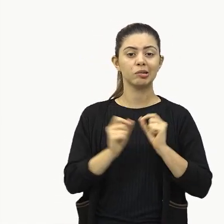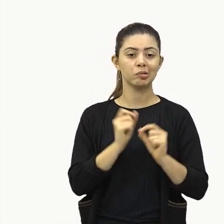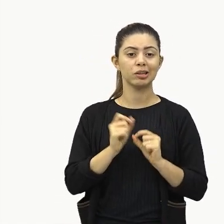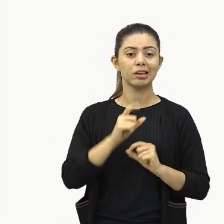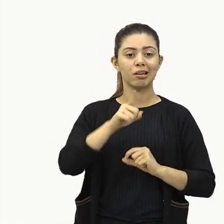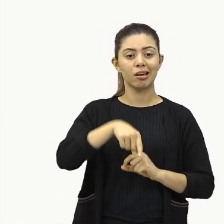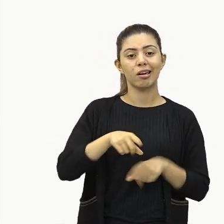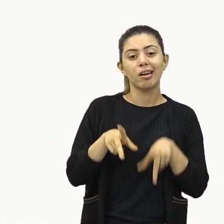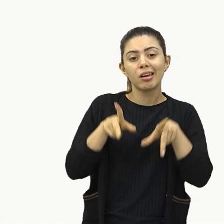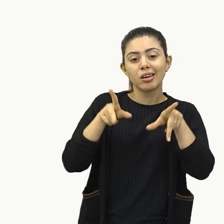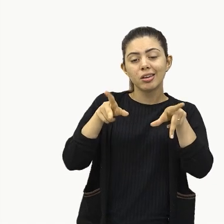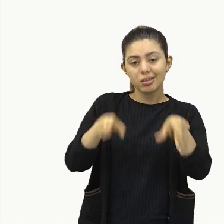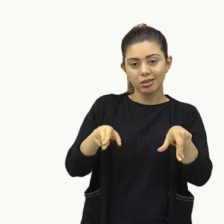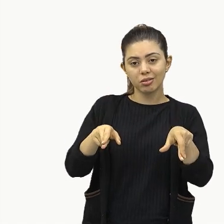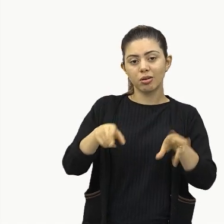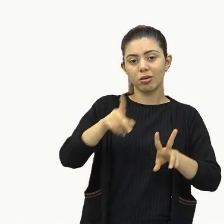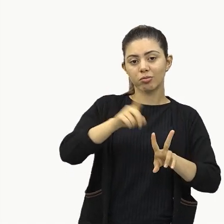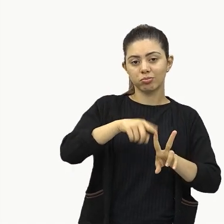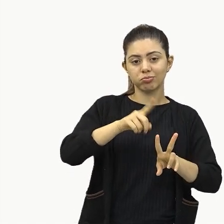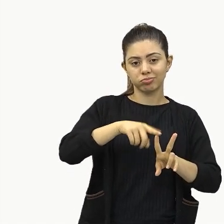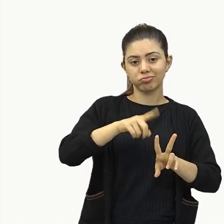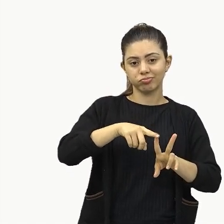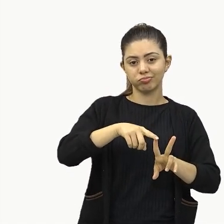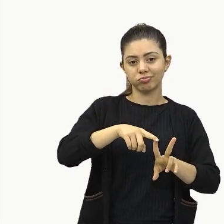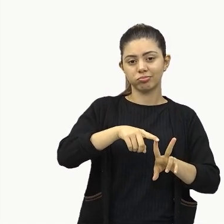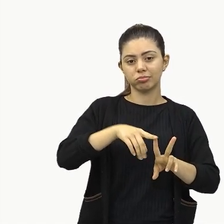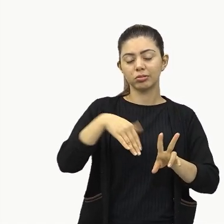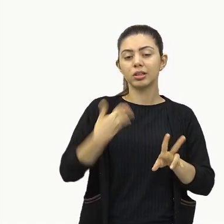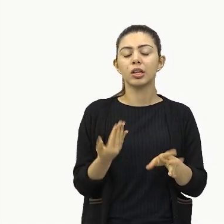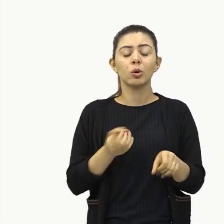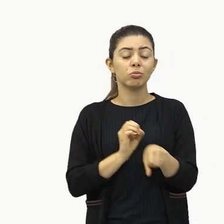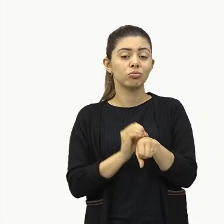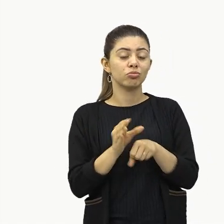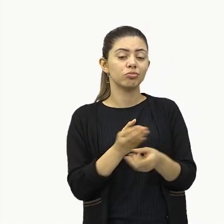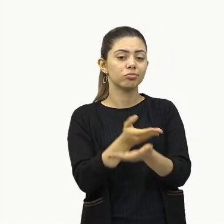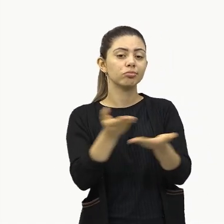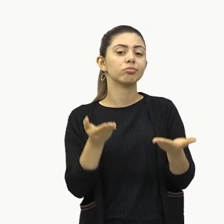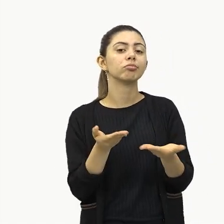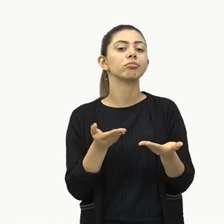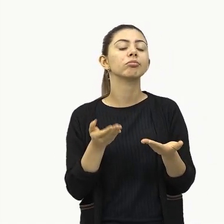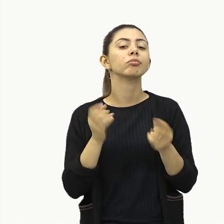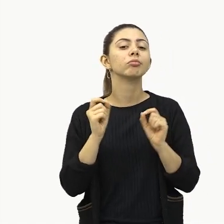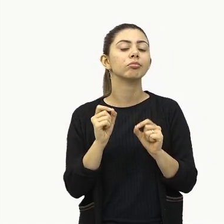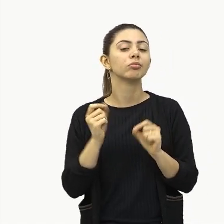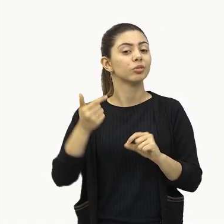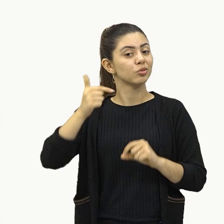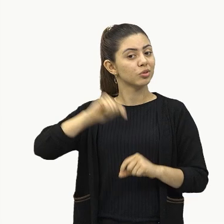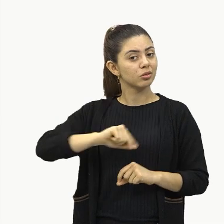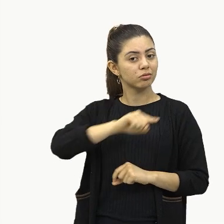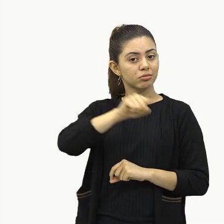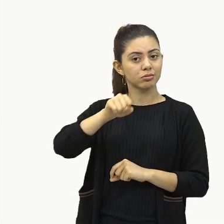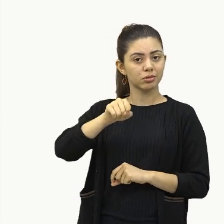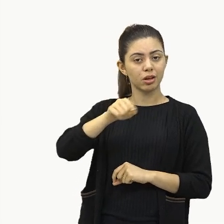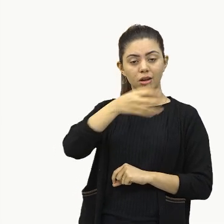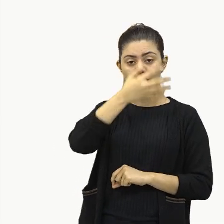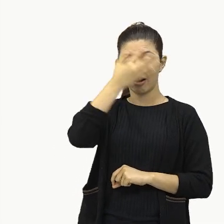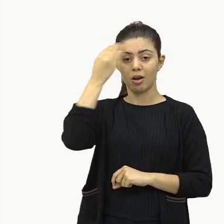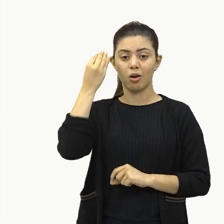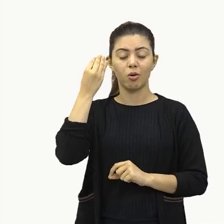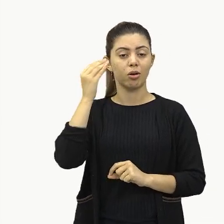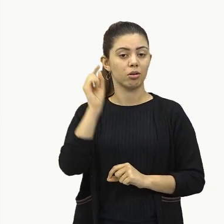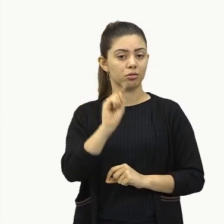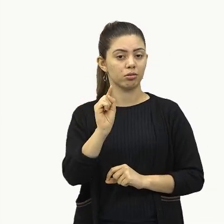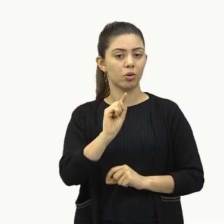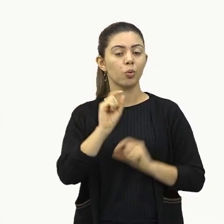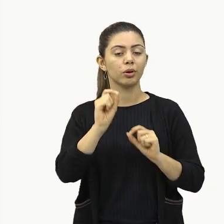mesmo índice e o mesmo radicando. Qual é a dica que eu dou para você novamente? Não esqueça. Quando eu